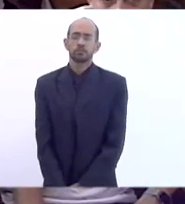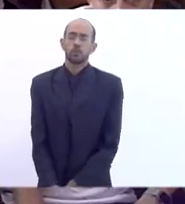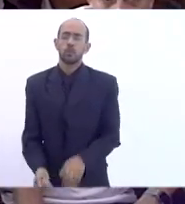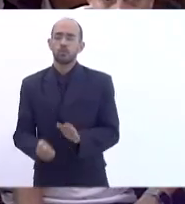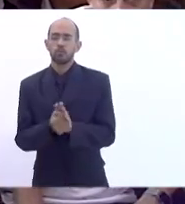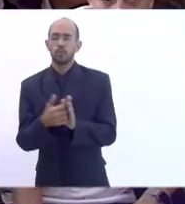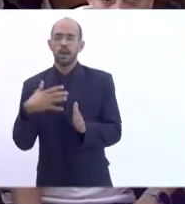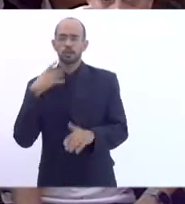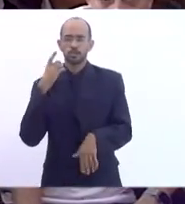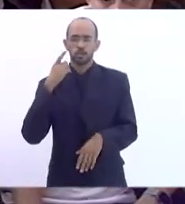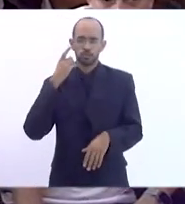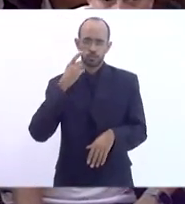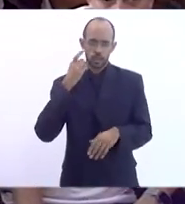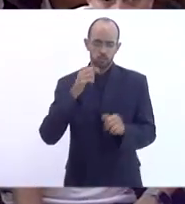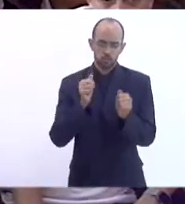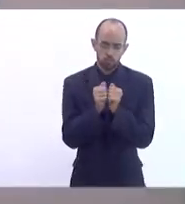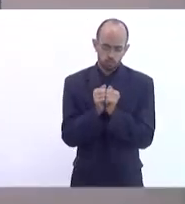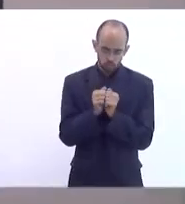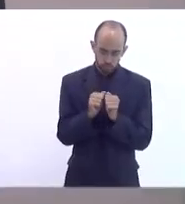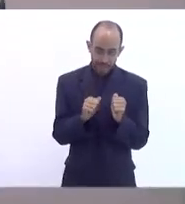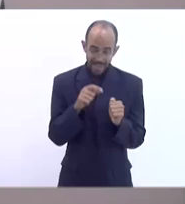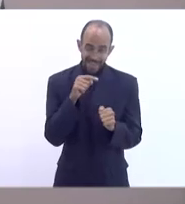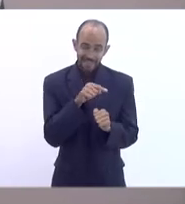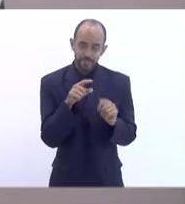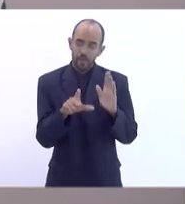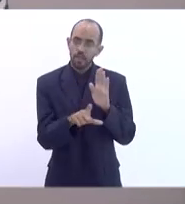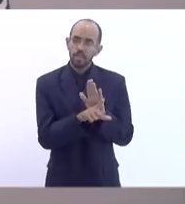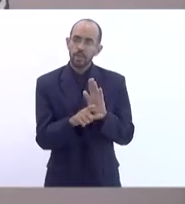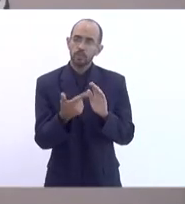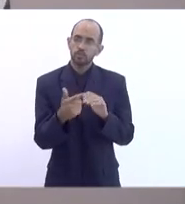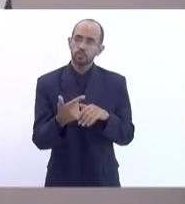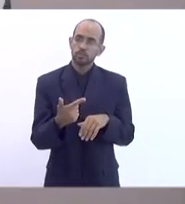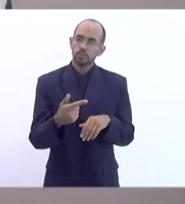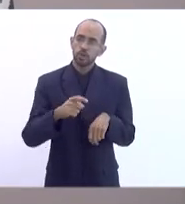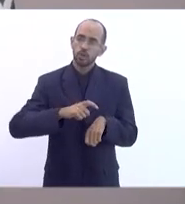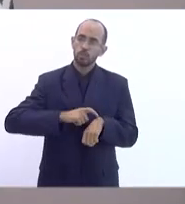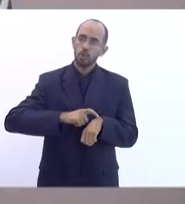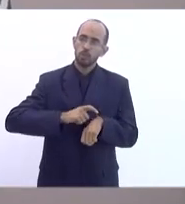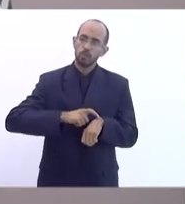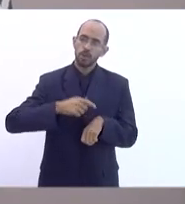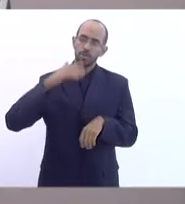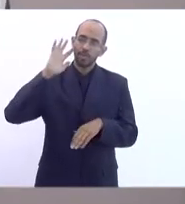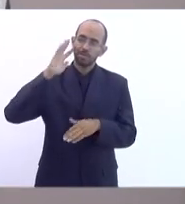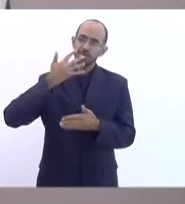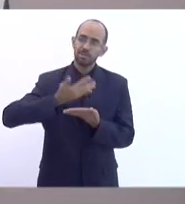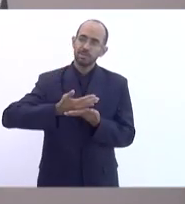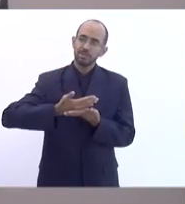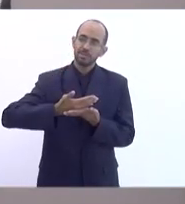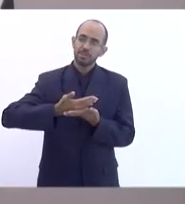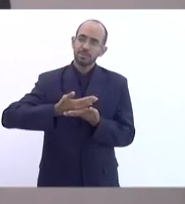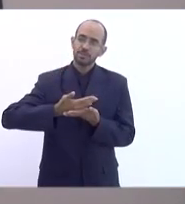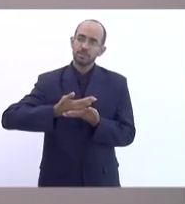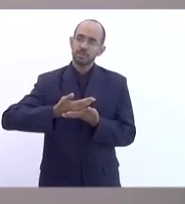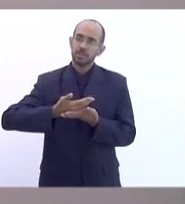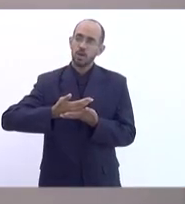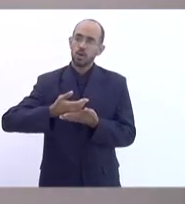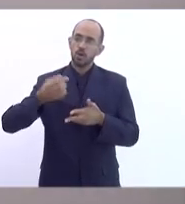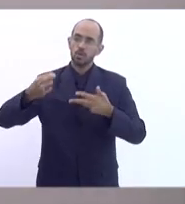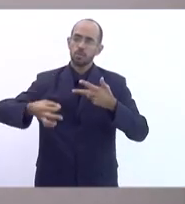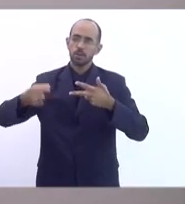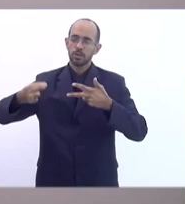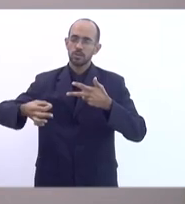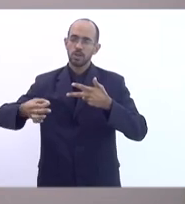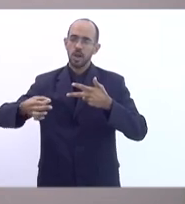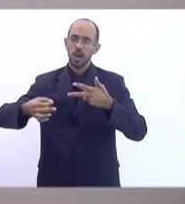corações essa lei não existirá no momento da decisão do Poder Judiciário que